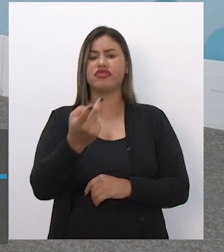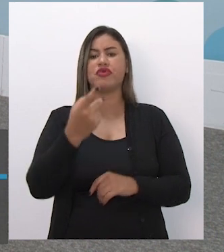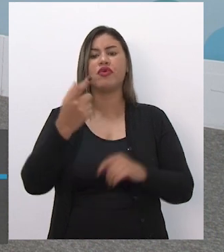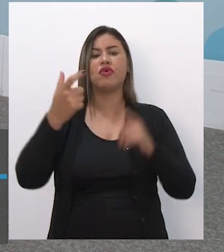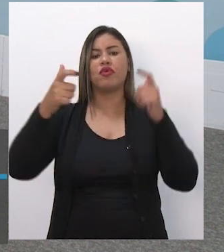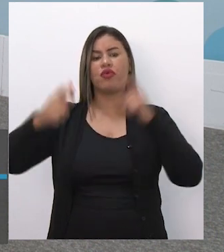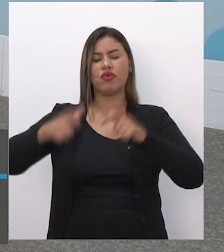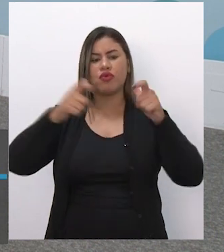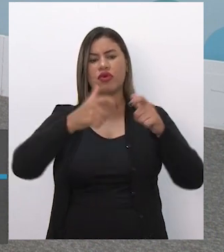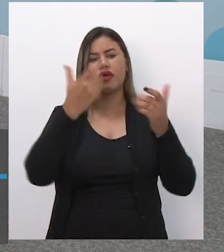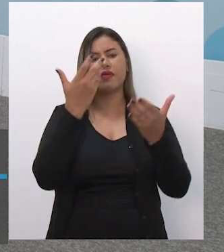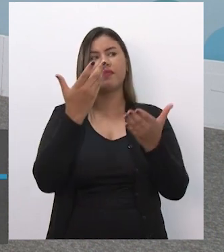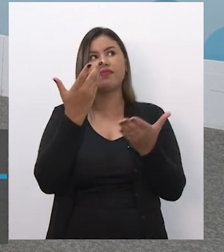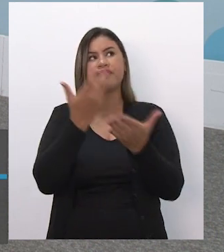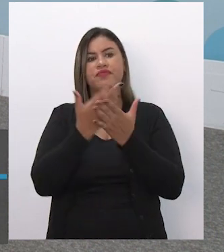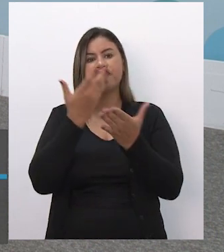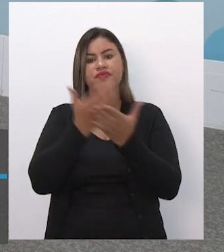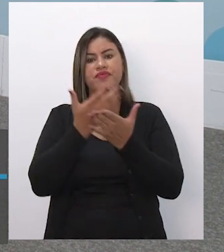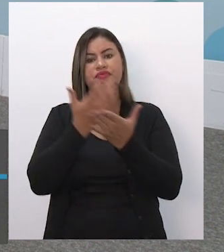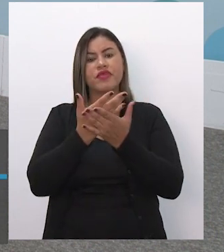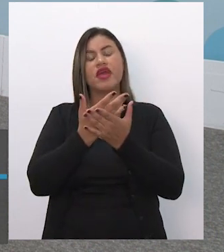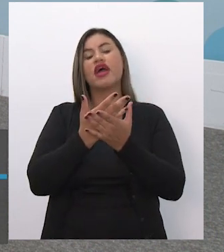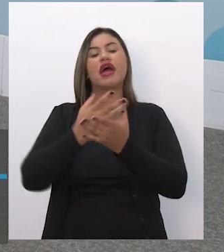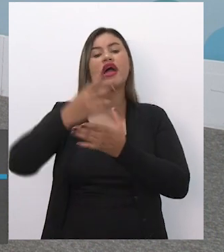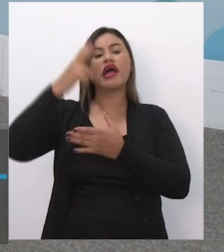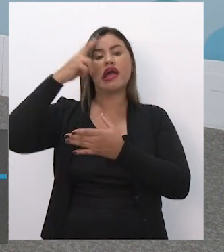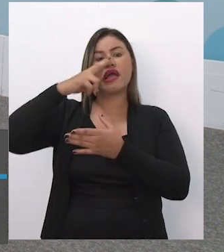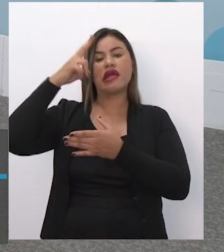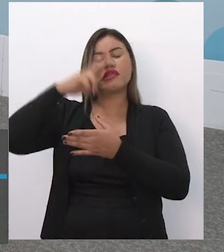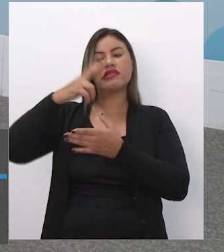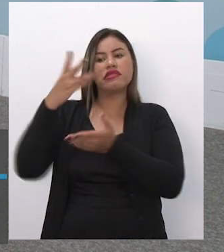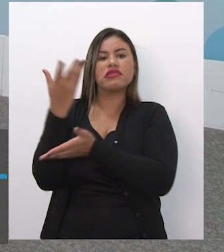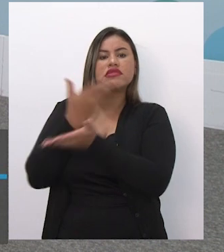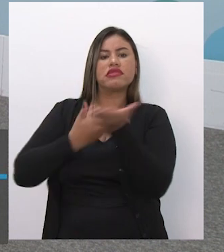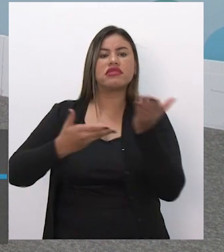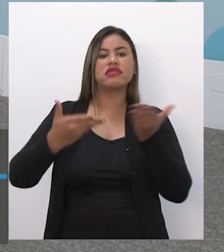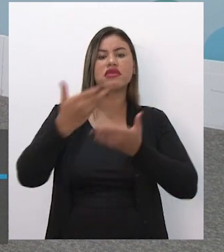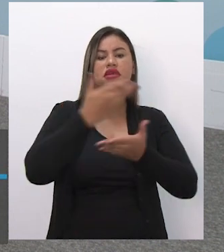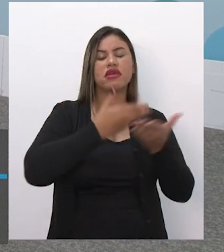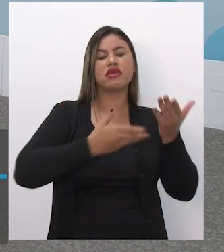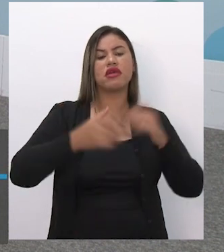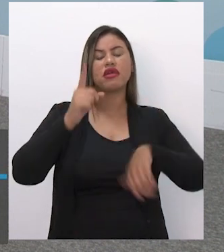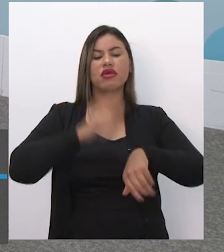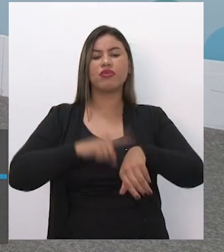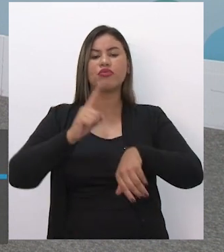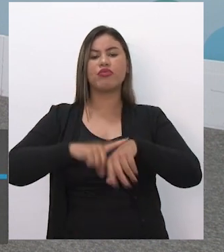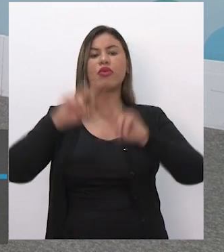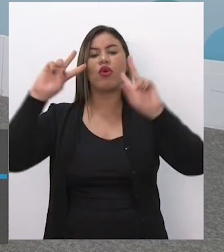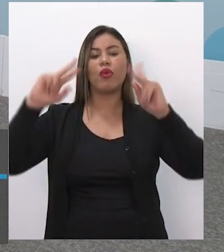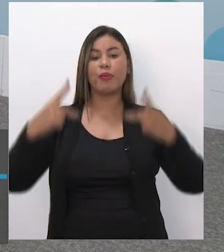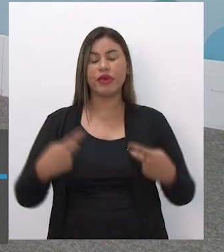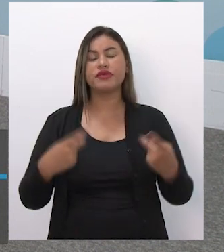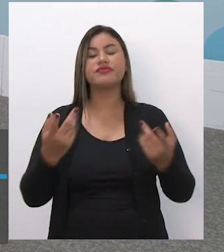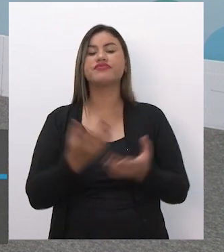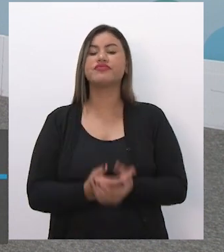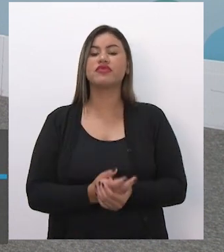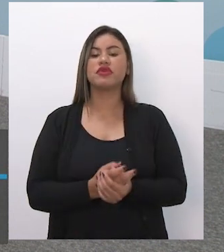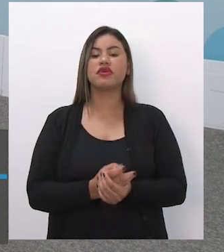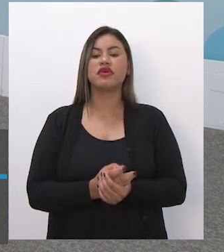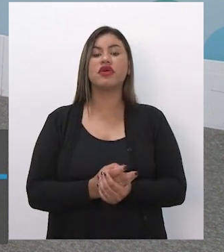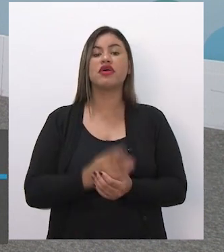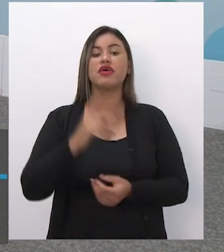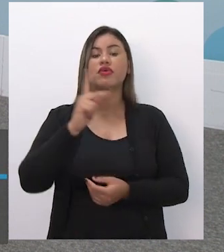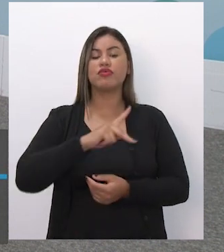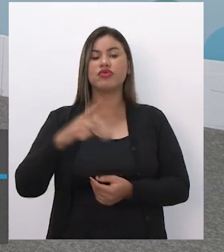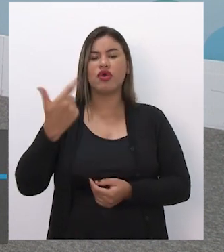a geografia, a história, a relação do tempo humano. Professora Dinete, a vida humana